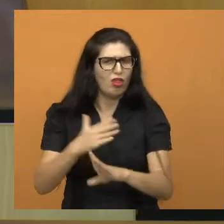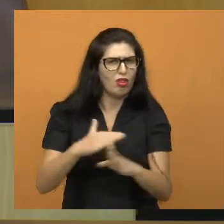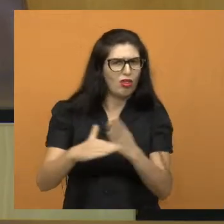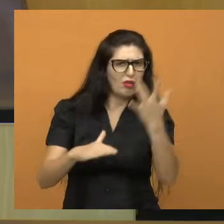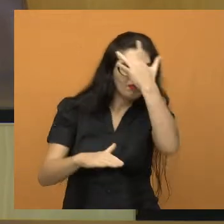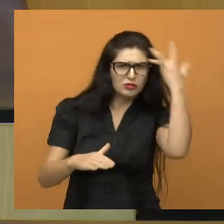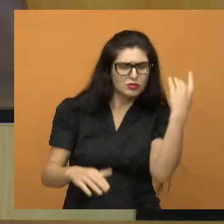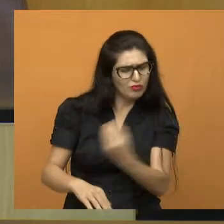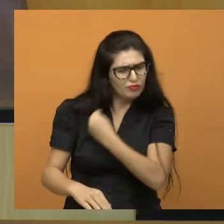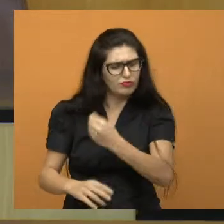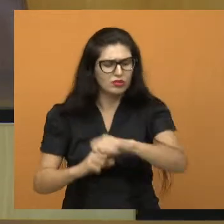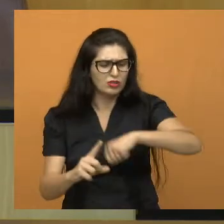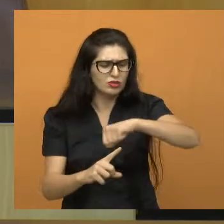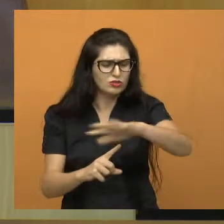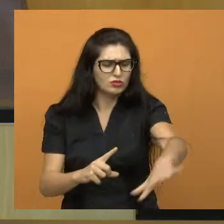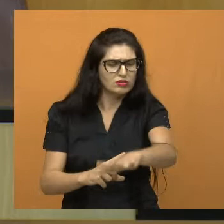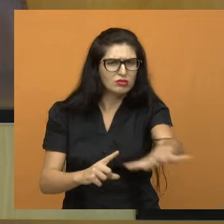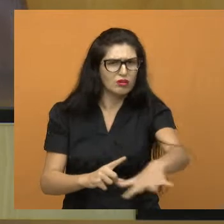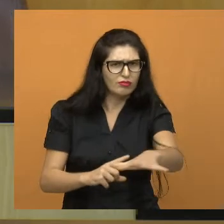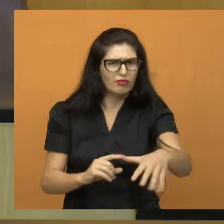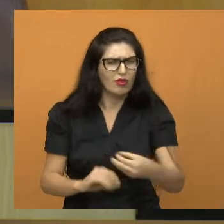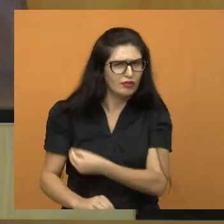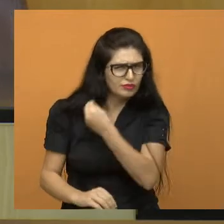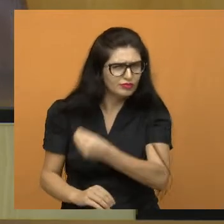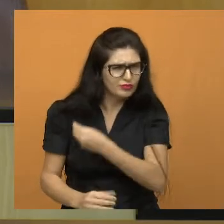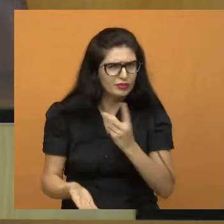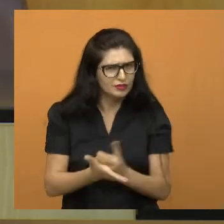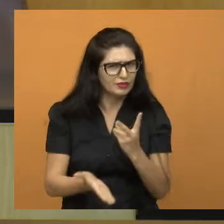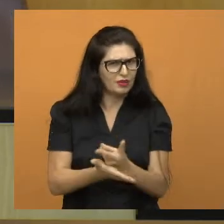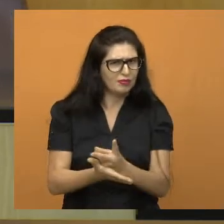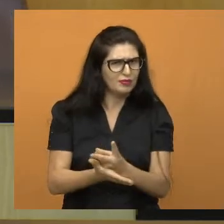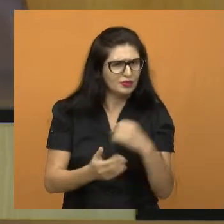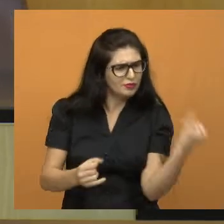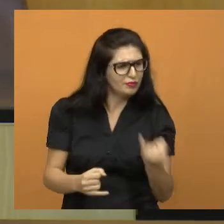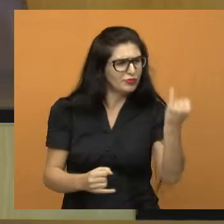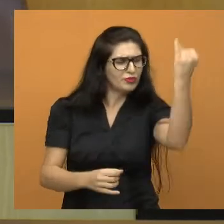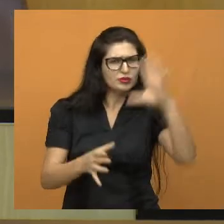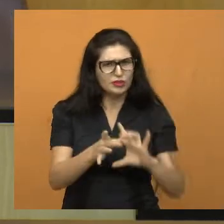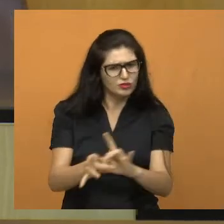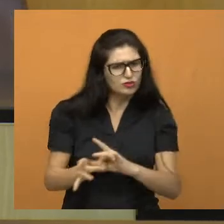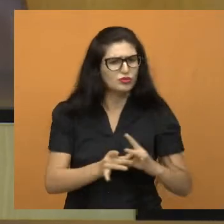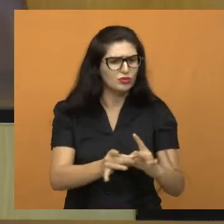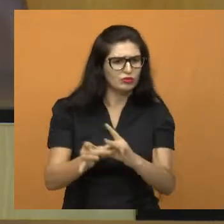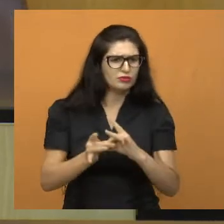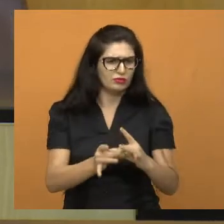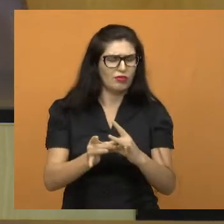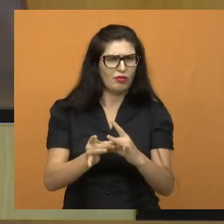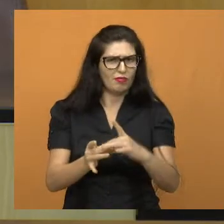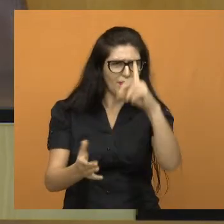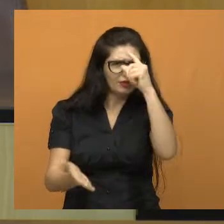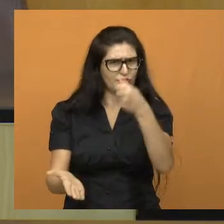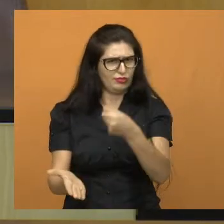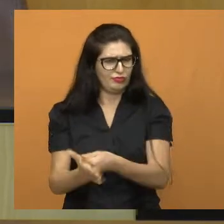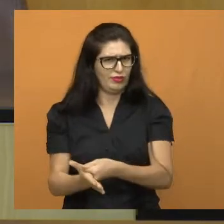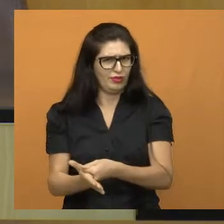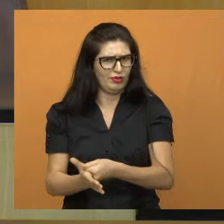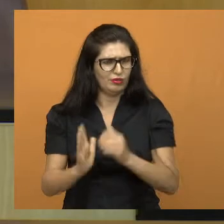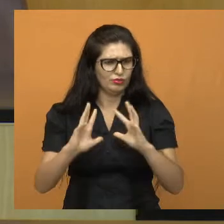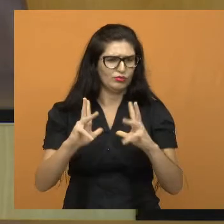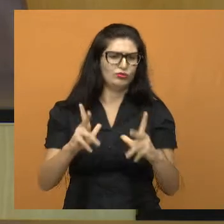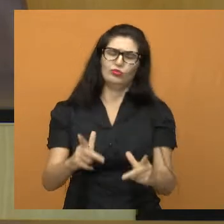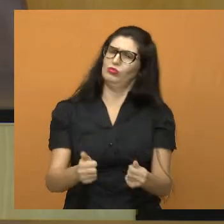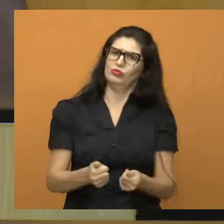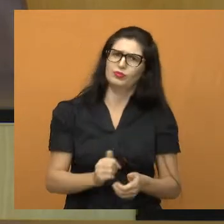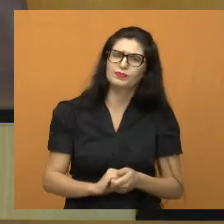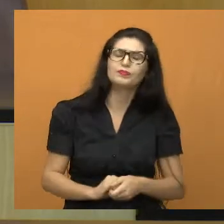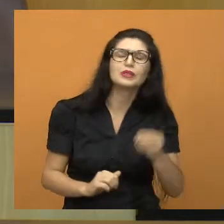fazemos parte da sociedade. Por isso, eu gostaria que passasse, então, um pouco da